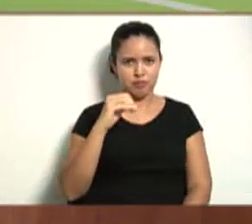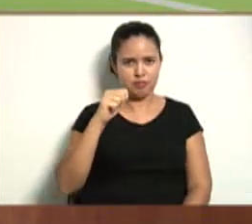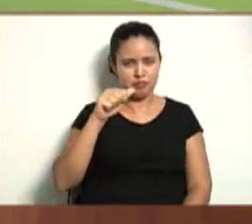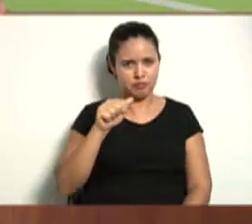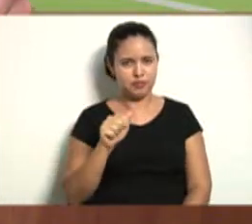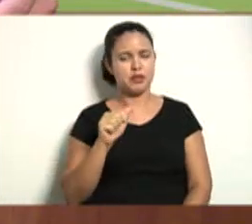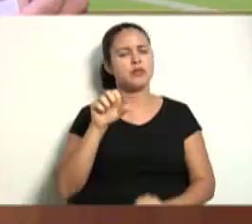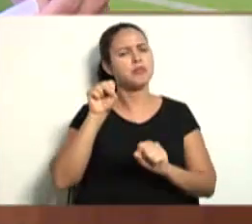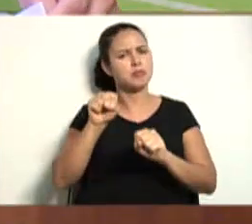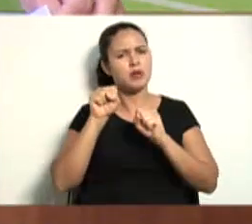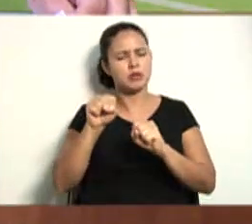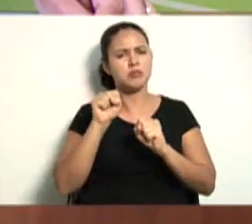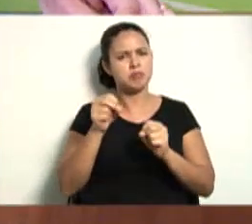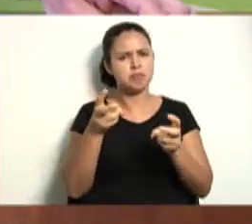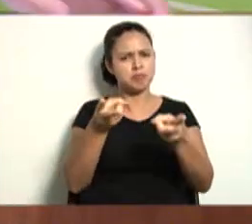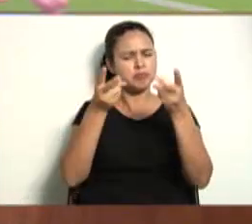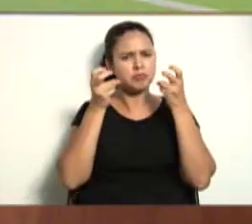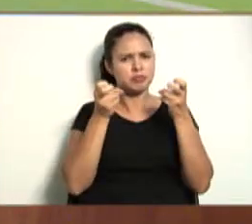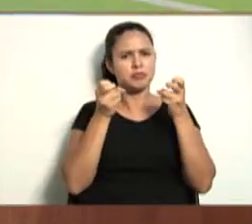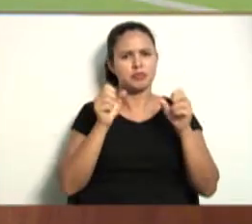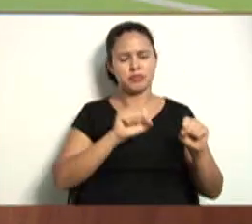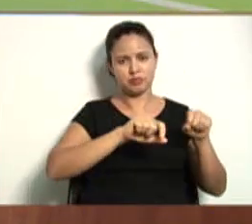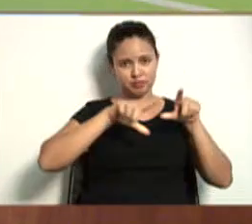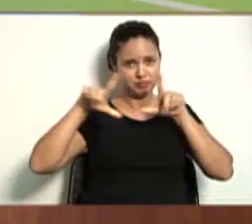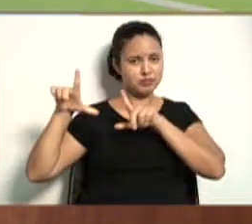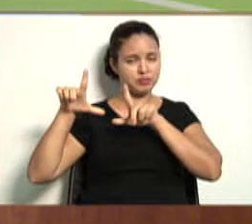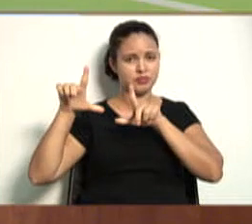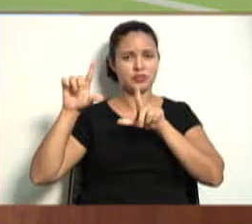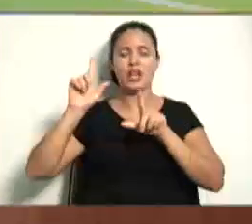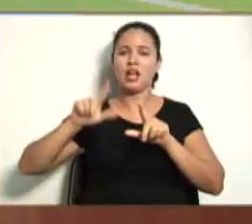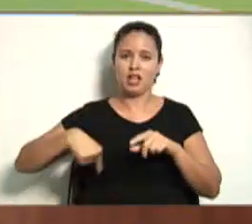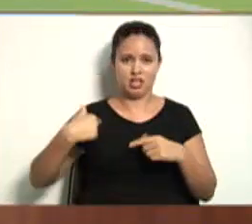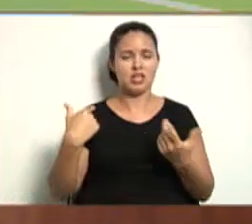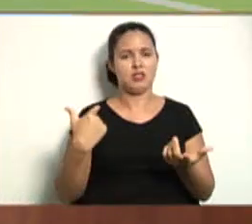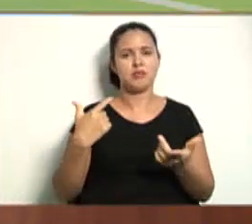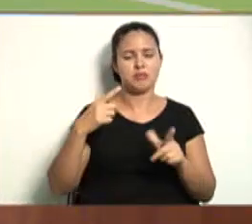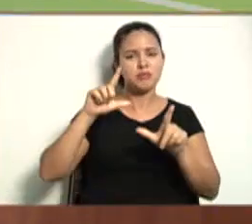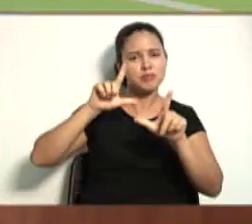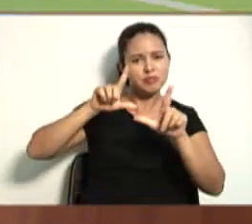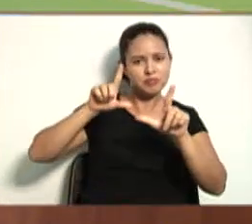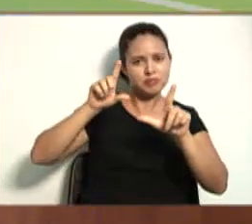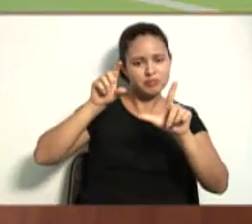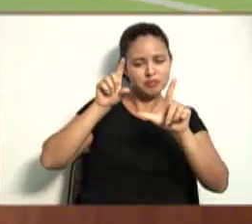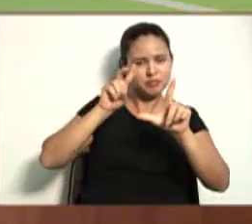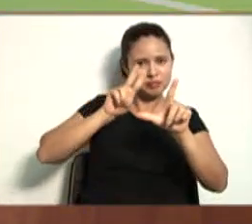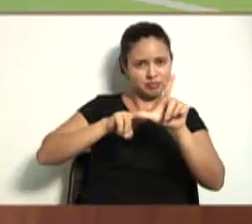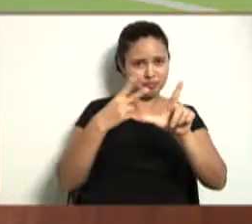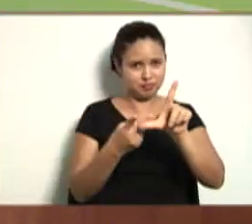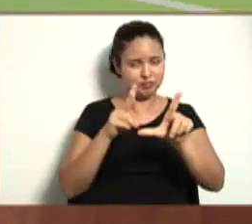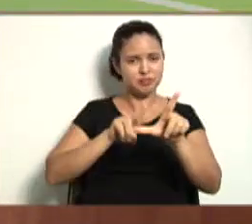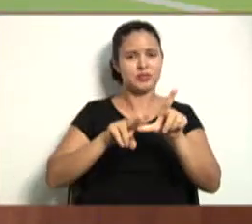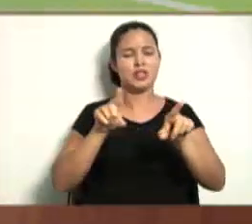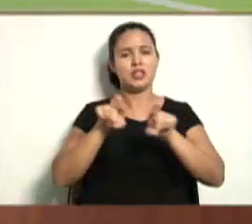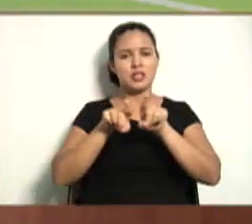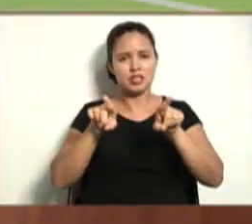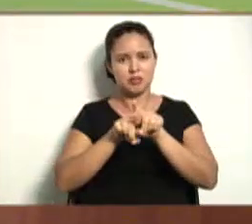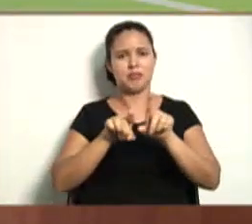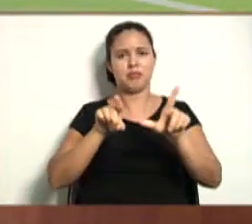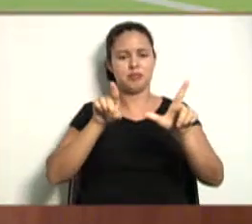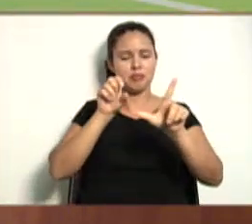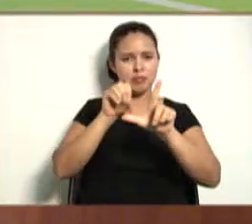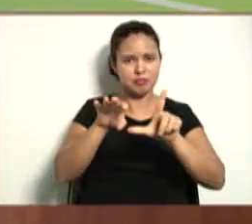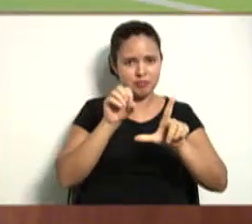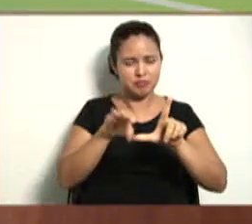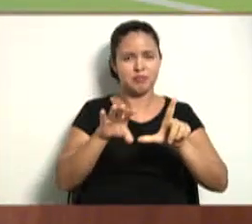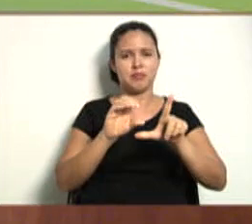você pode observar aí em sua tela que ela é licenciada em bacharel em Ciências